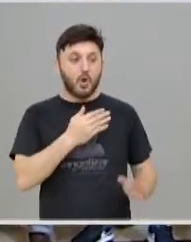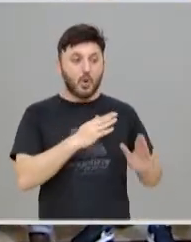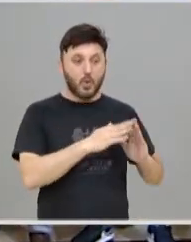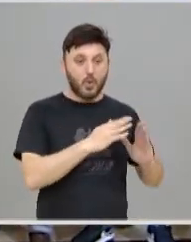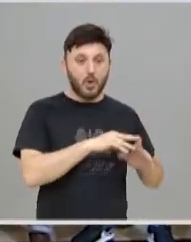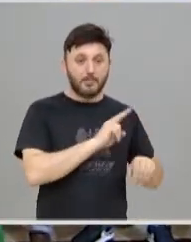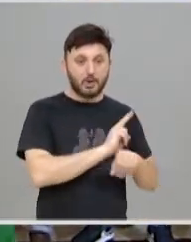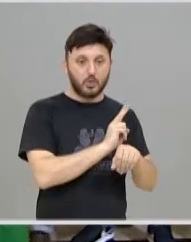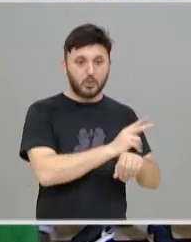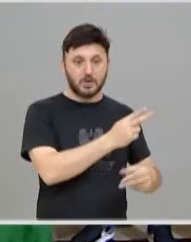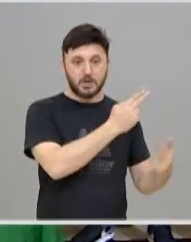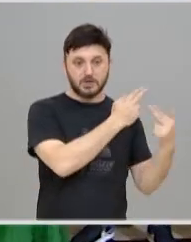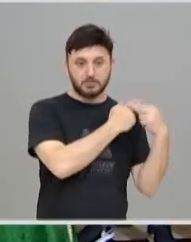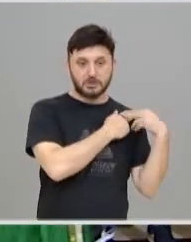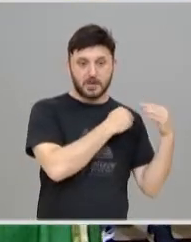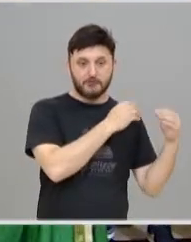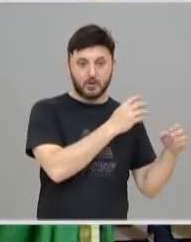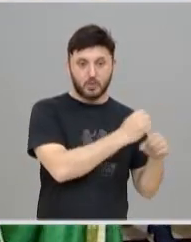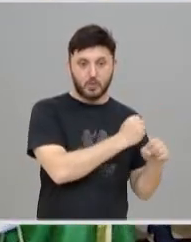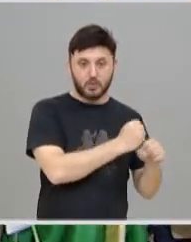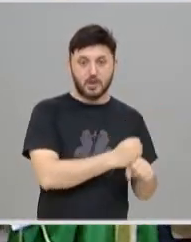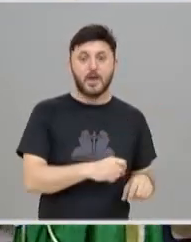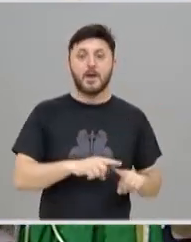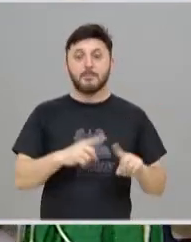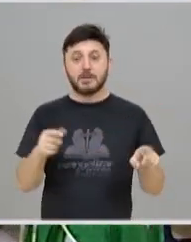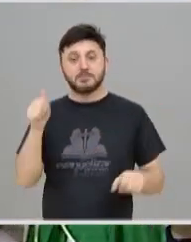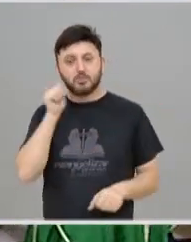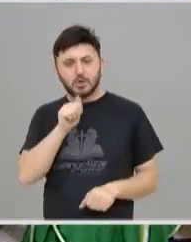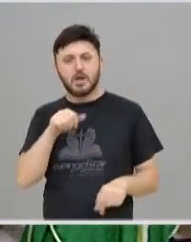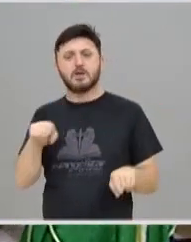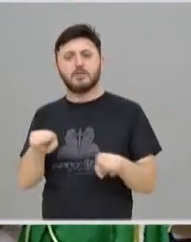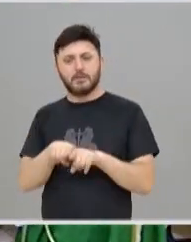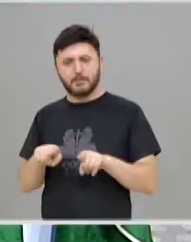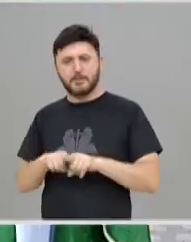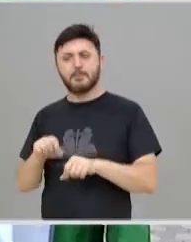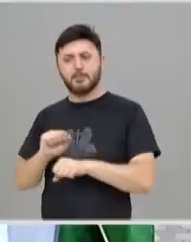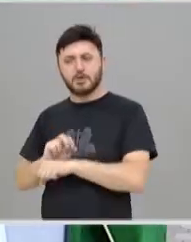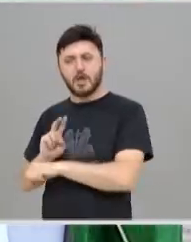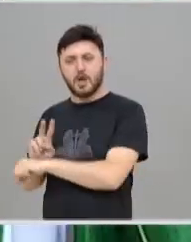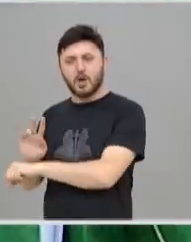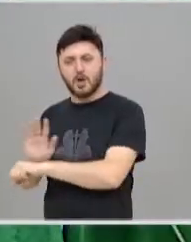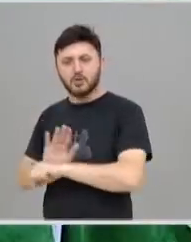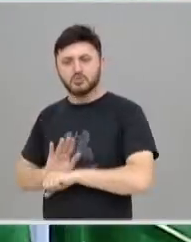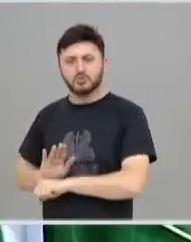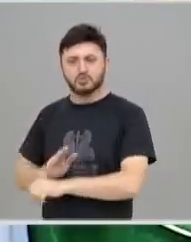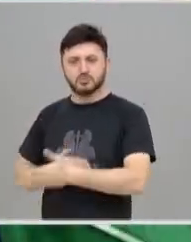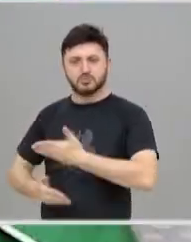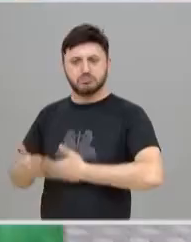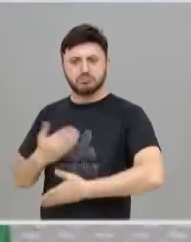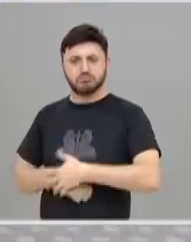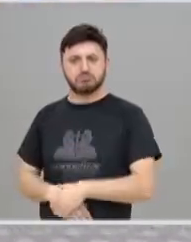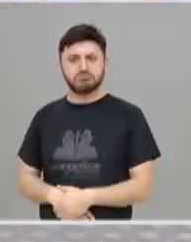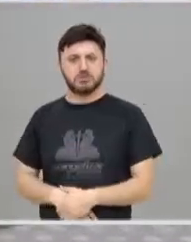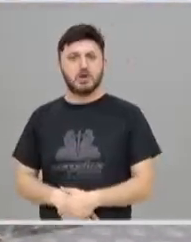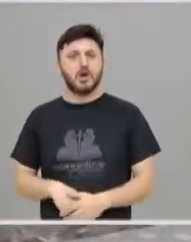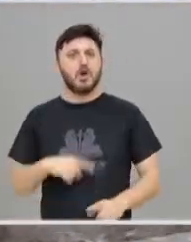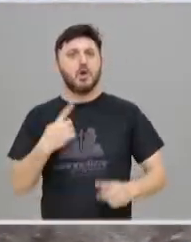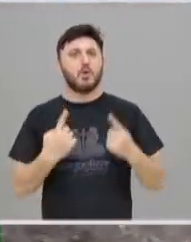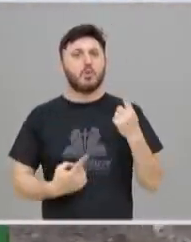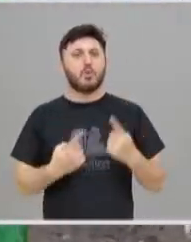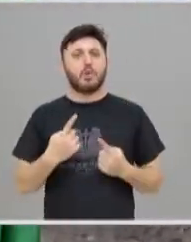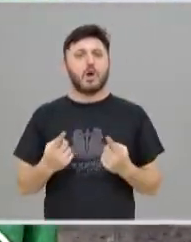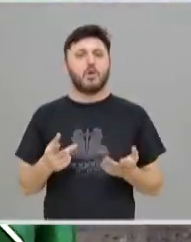provedor. Hoje a mulher também conquistou. E há de se perguntar qual é o papel